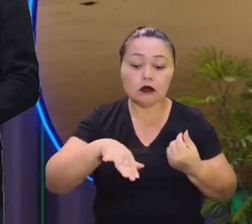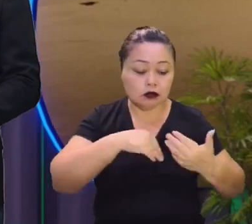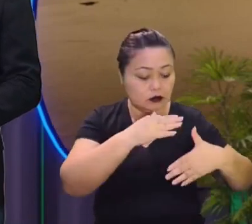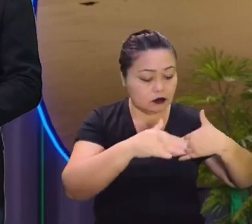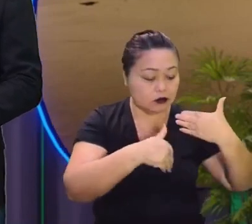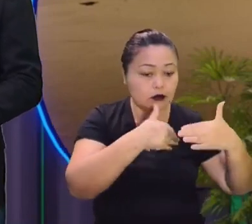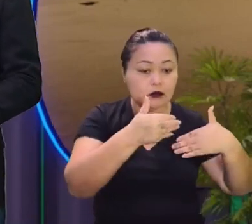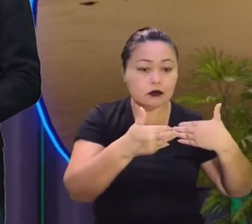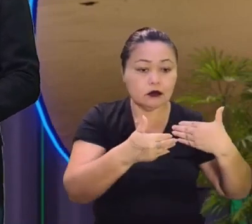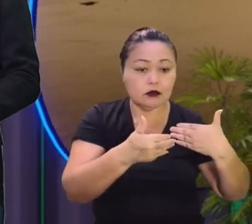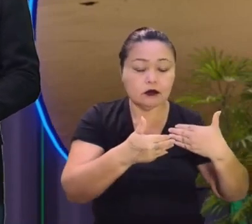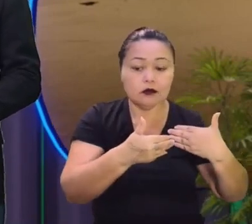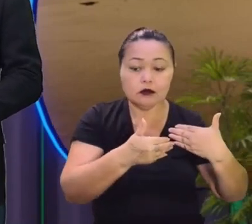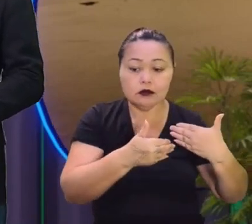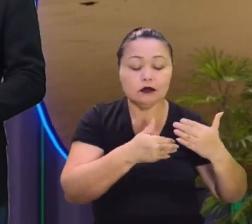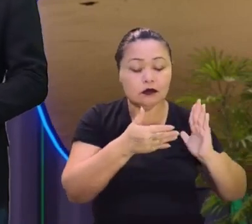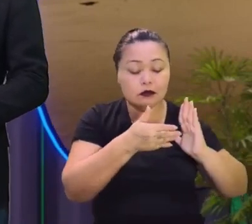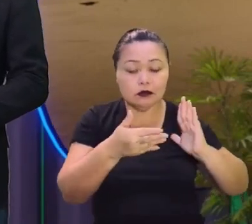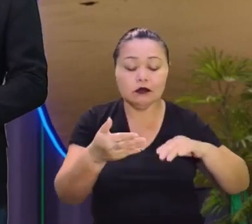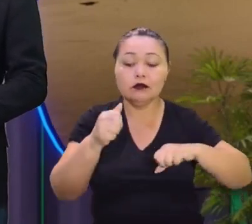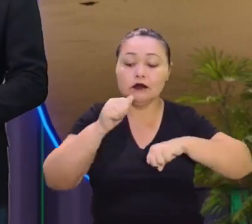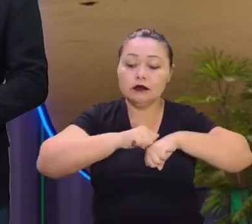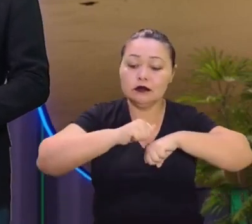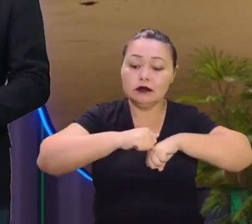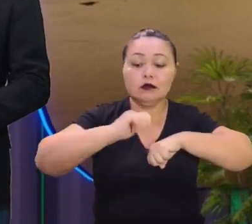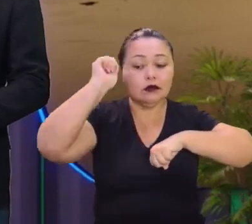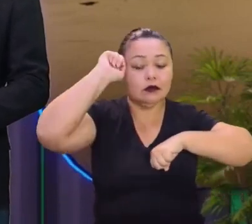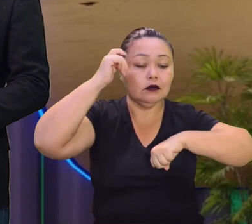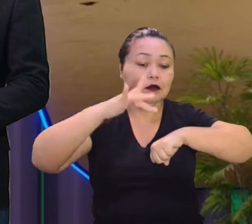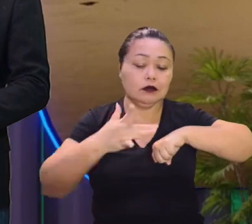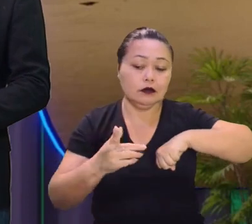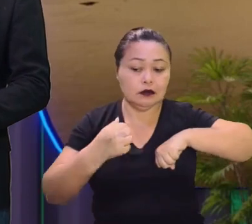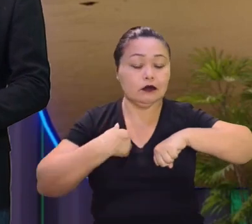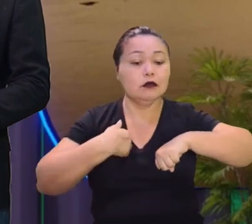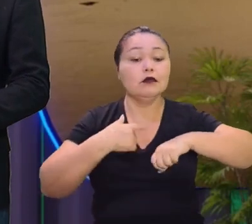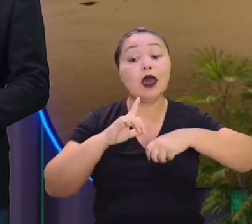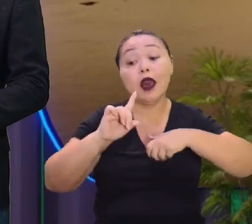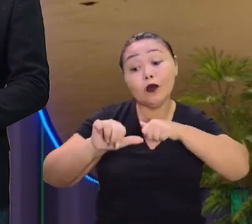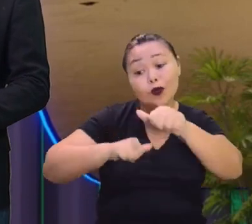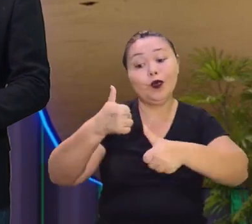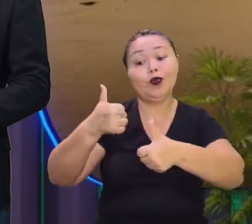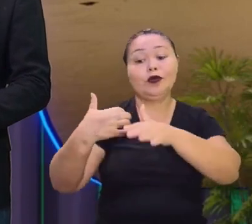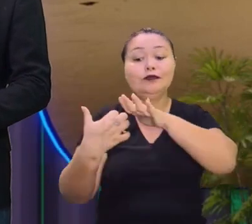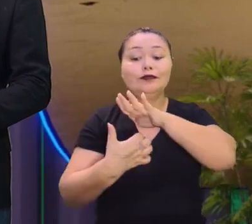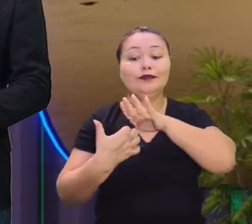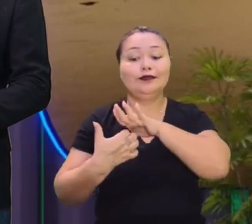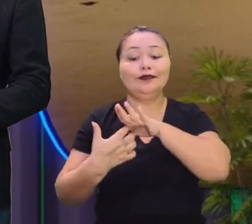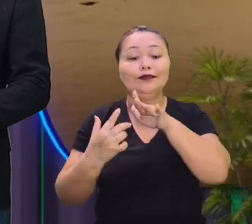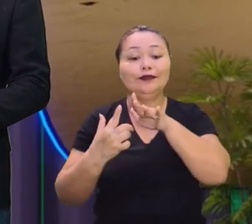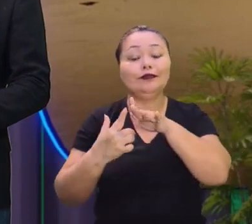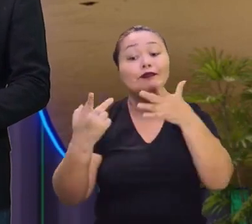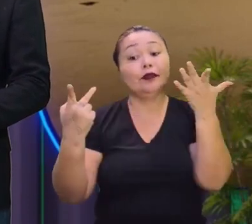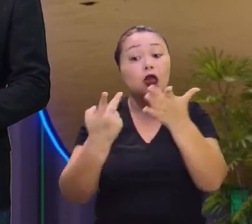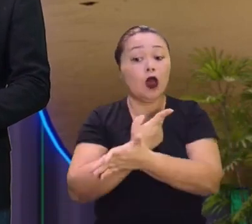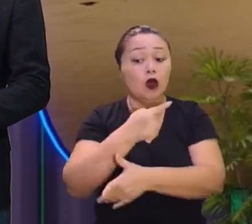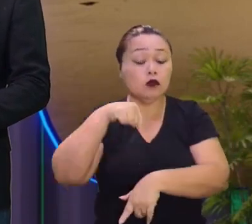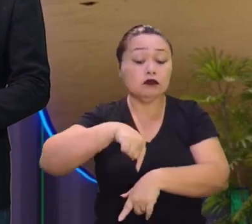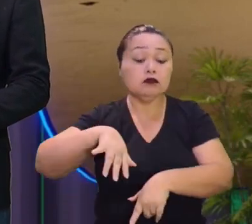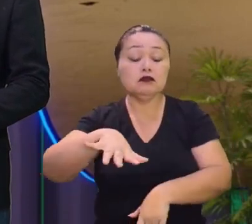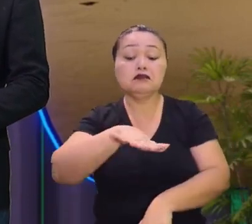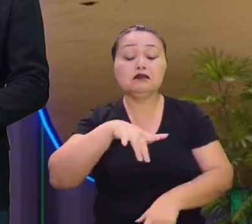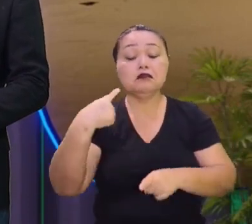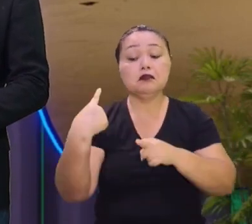sendo desenvolvida pelo ciclo da cassiterita, agora que passou a ser mecanizado, deixou de acontecer aqui